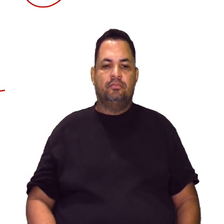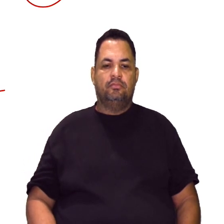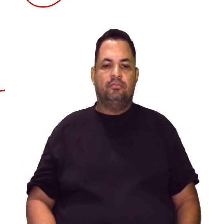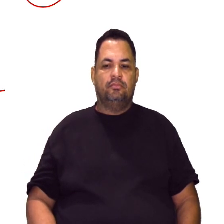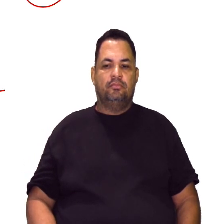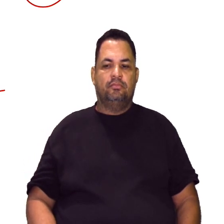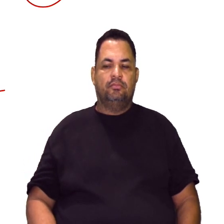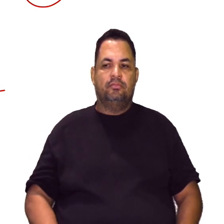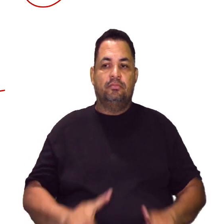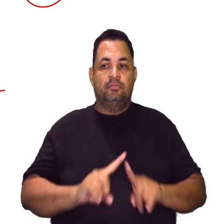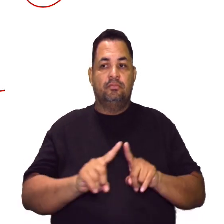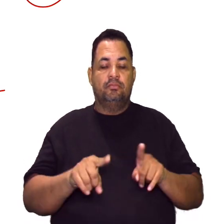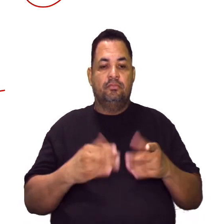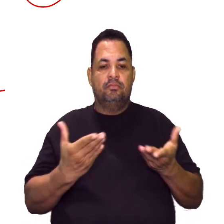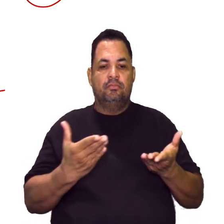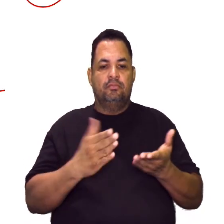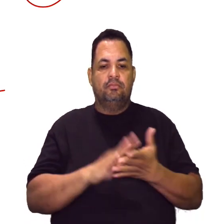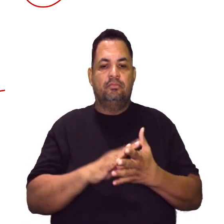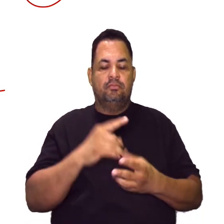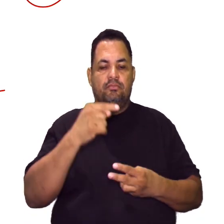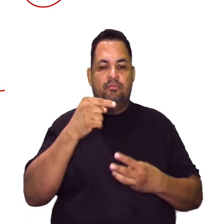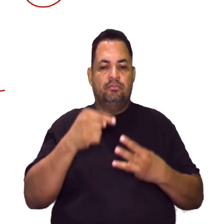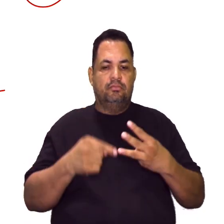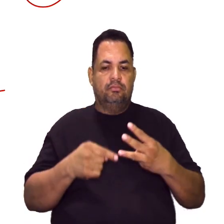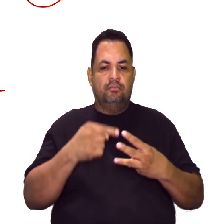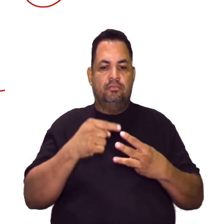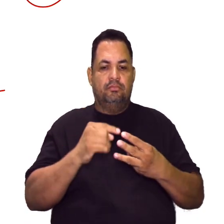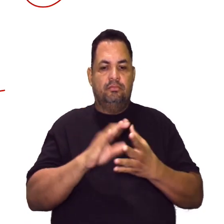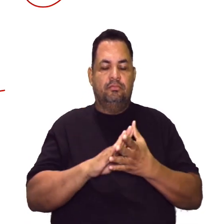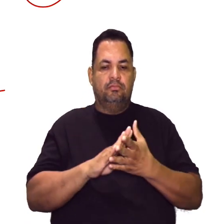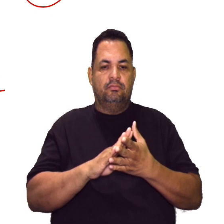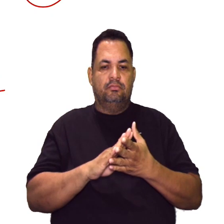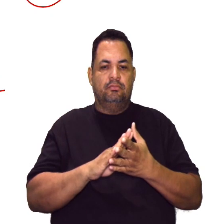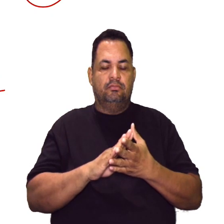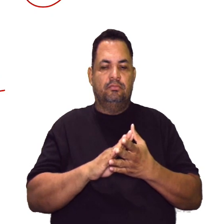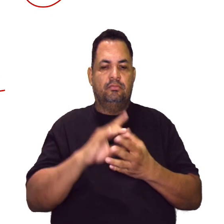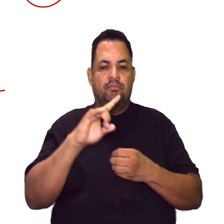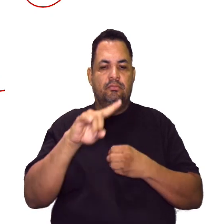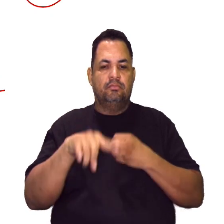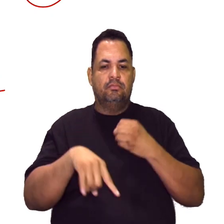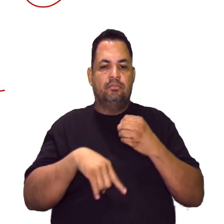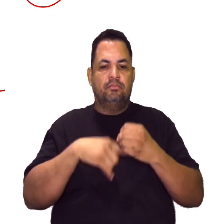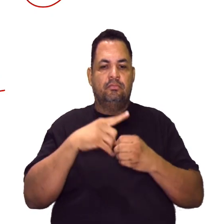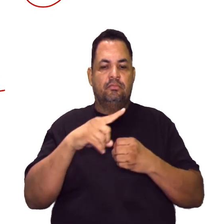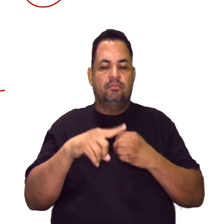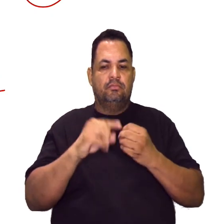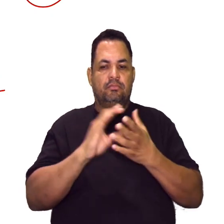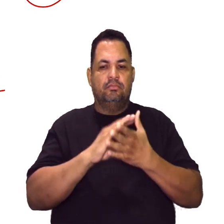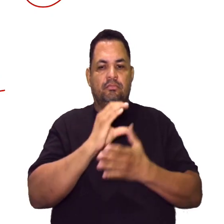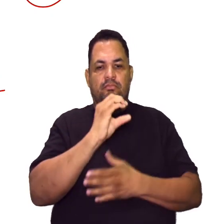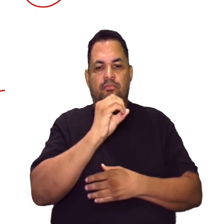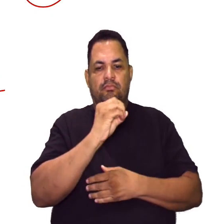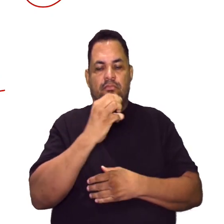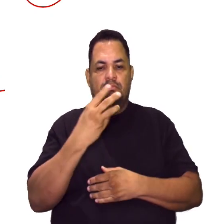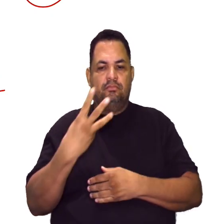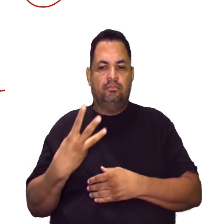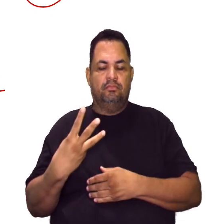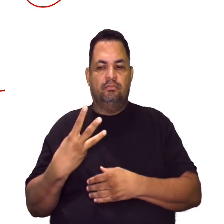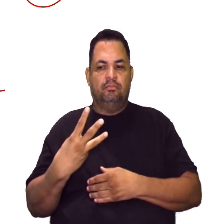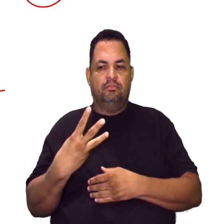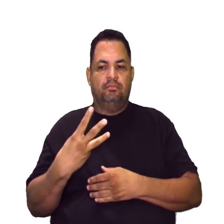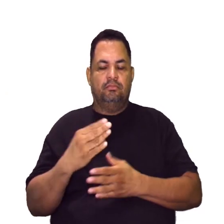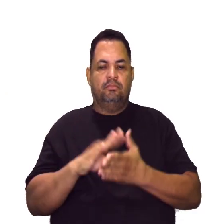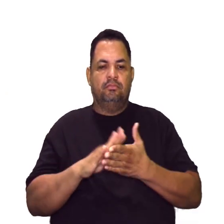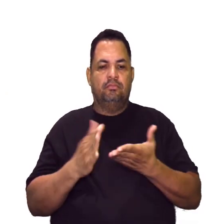oxigênio. Mas envolvendo 3 átomos de oxigênio, temos que levar